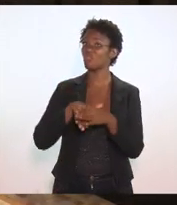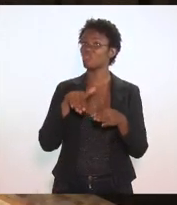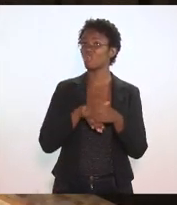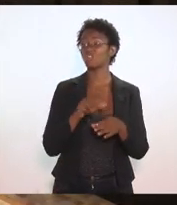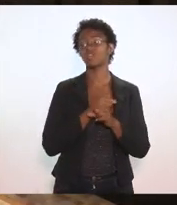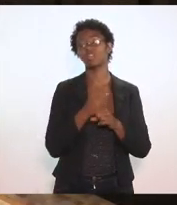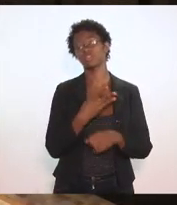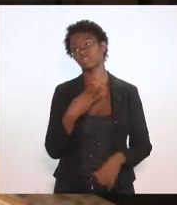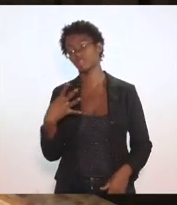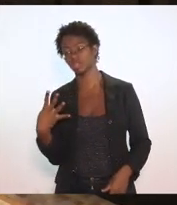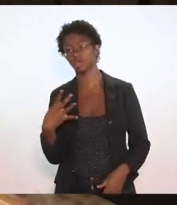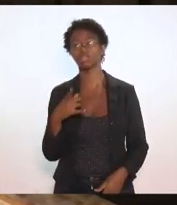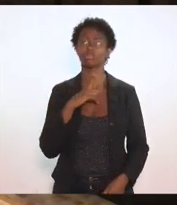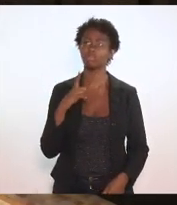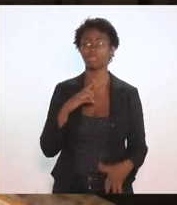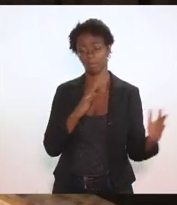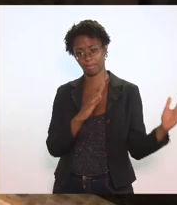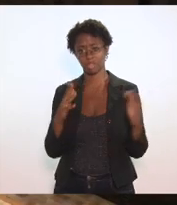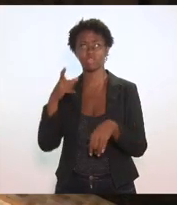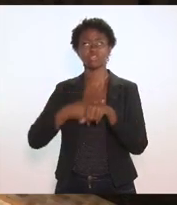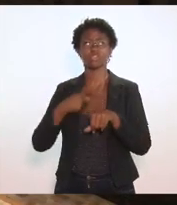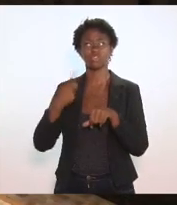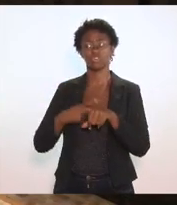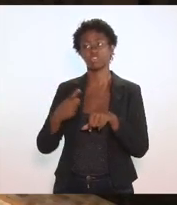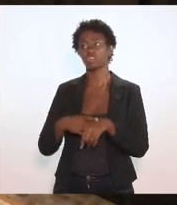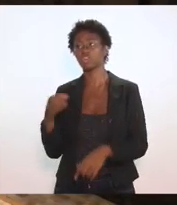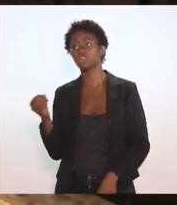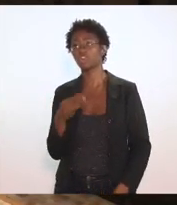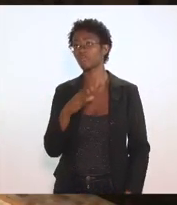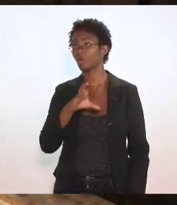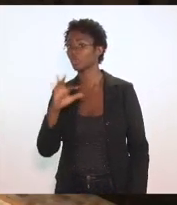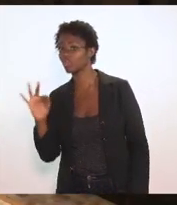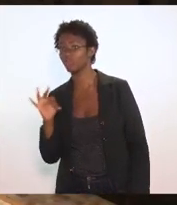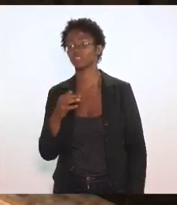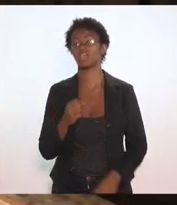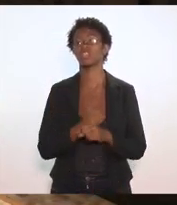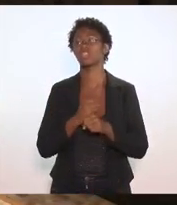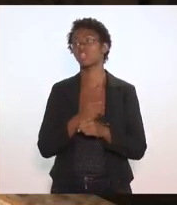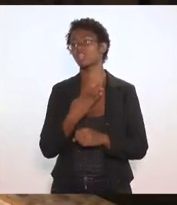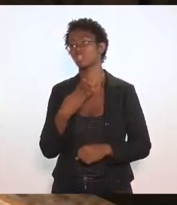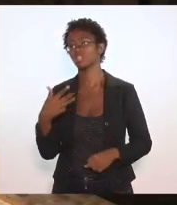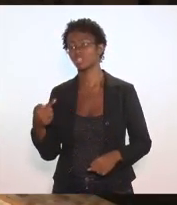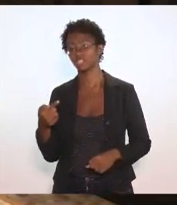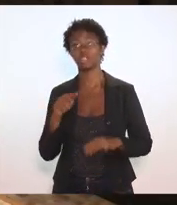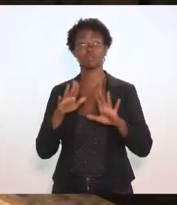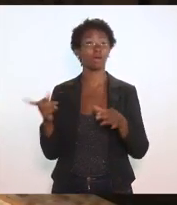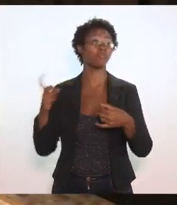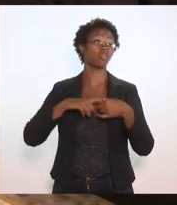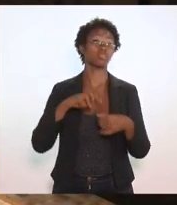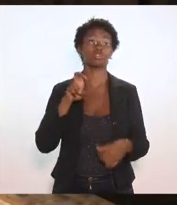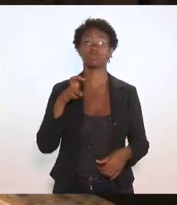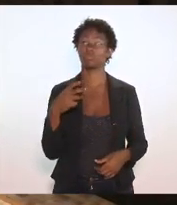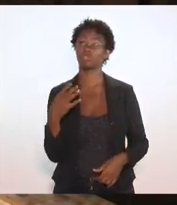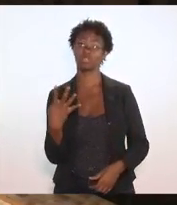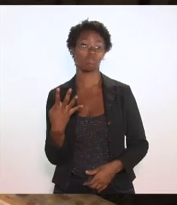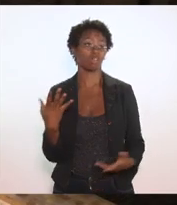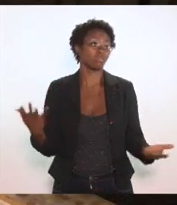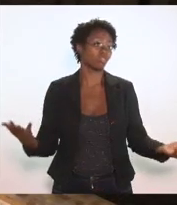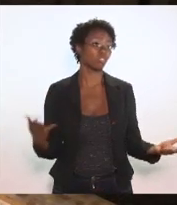fato, teve um período duro, onde ele impôs uma nova Constituição em 37, depois foi eleito pelo voto popular em 54. Então, é uma figura